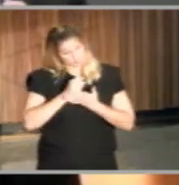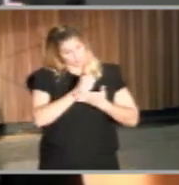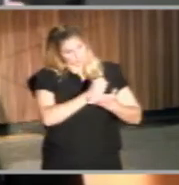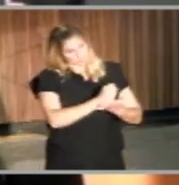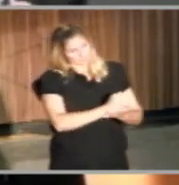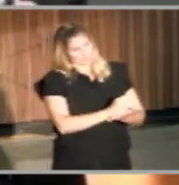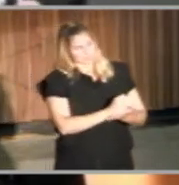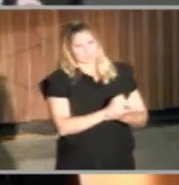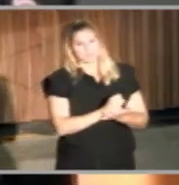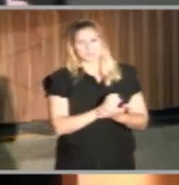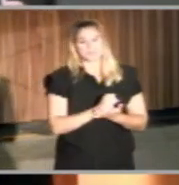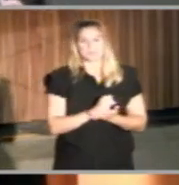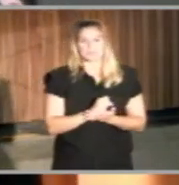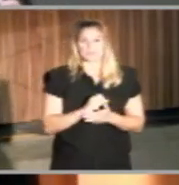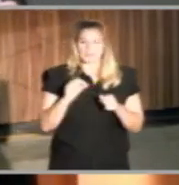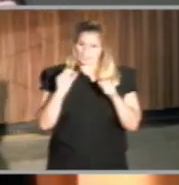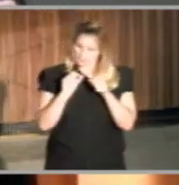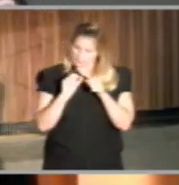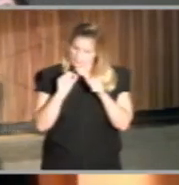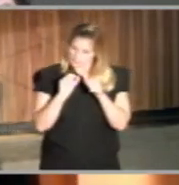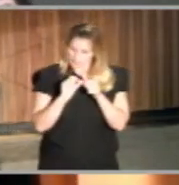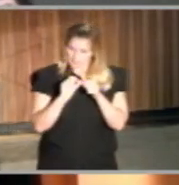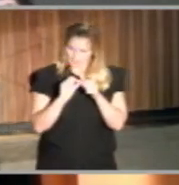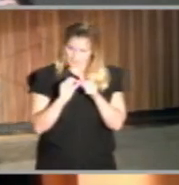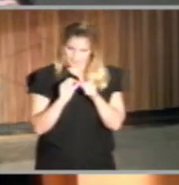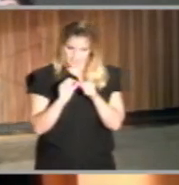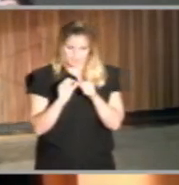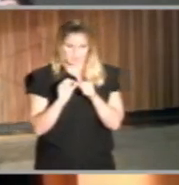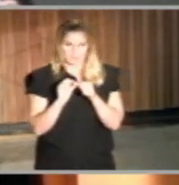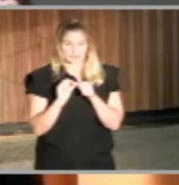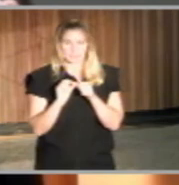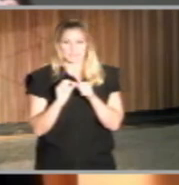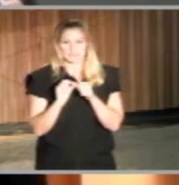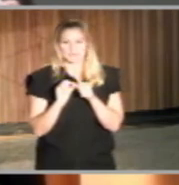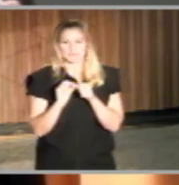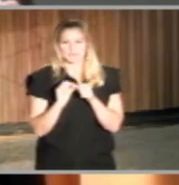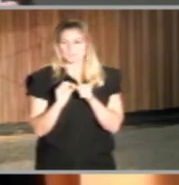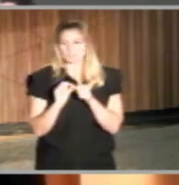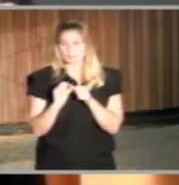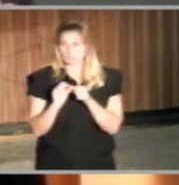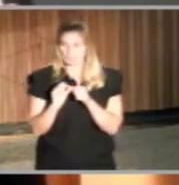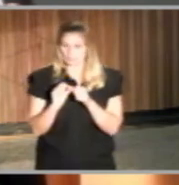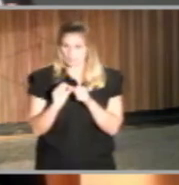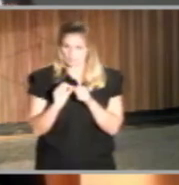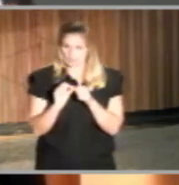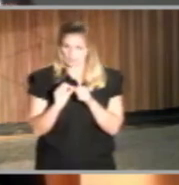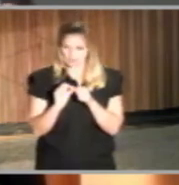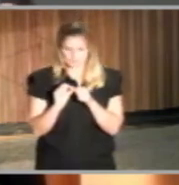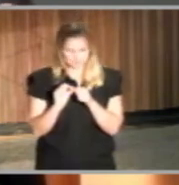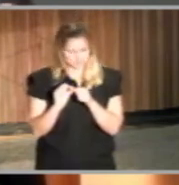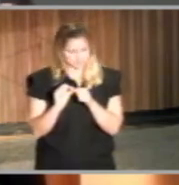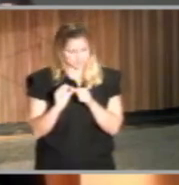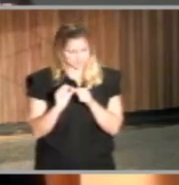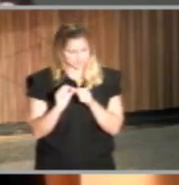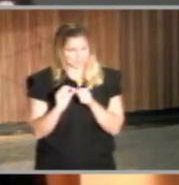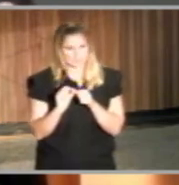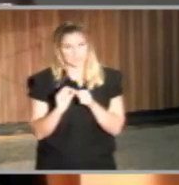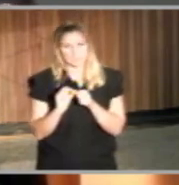né, garantias para a gente fazer isso. E a gente a igreja foi